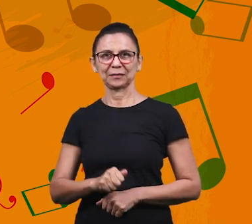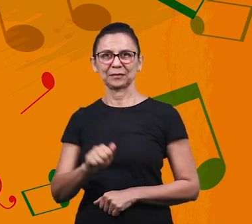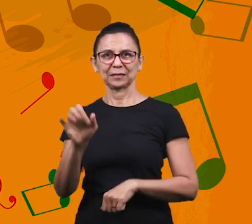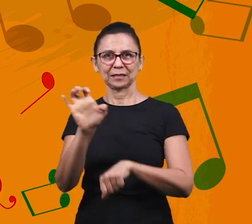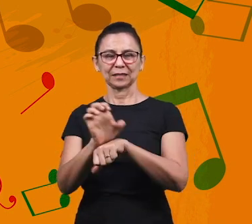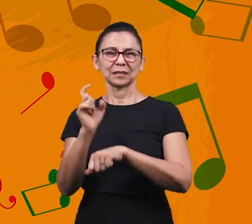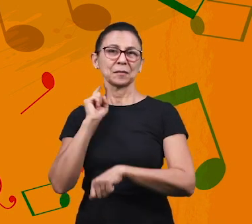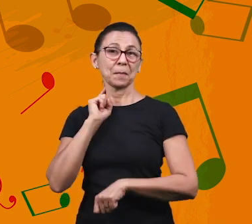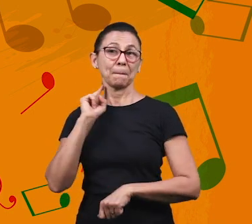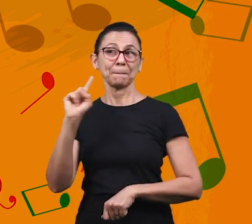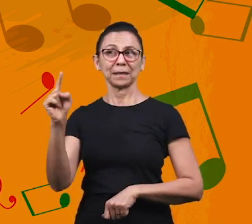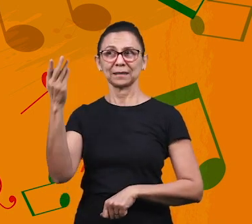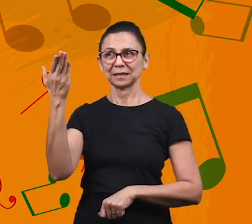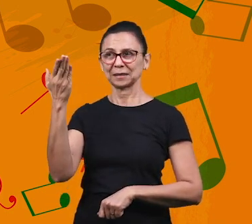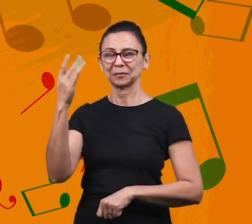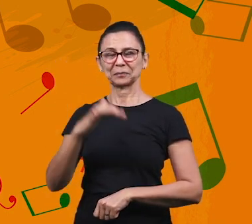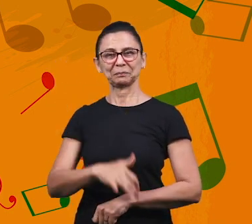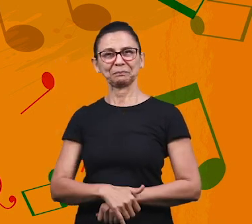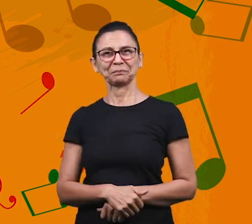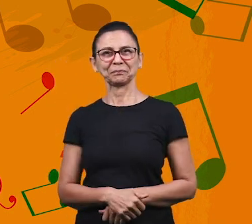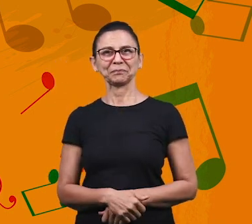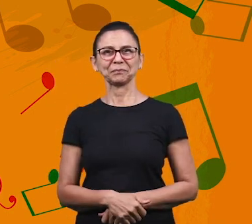Gerais.